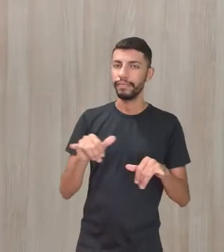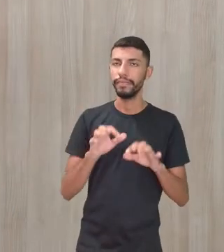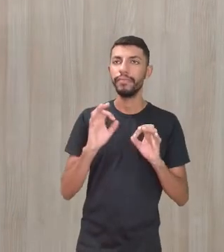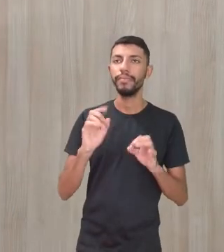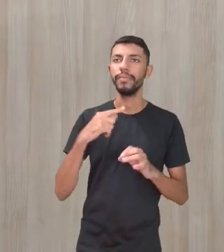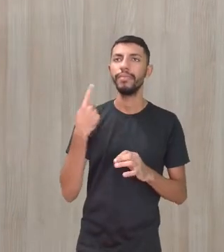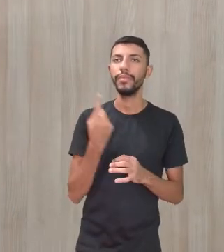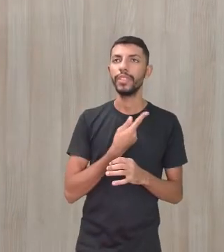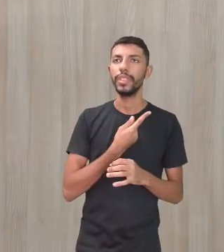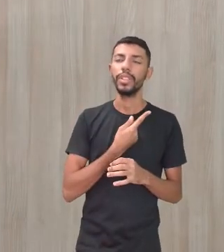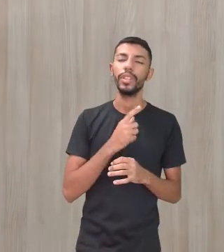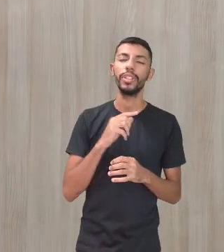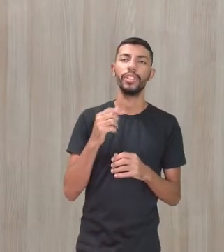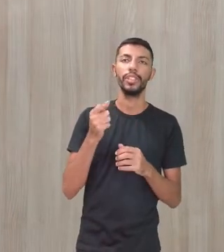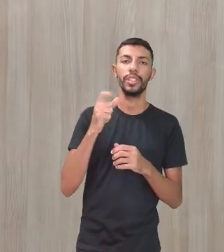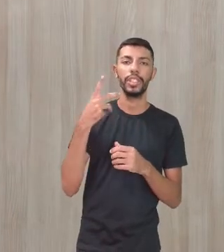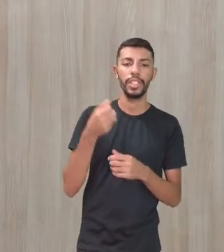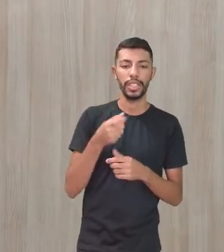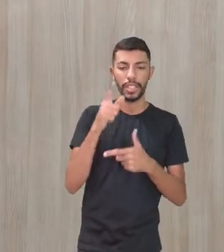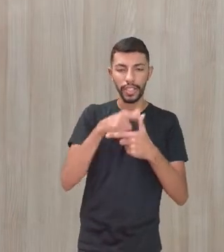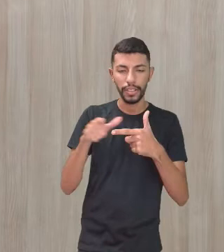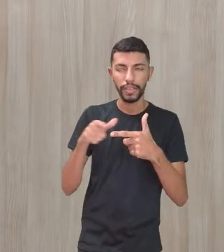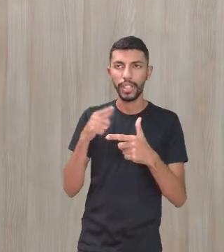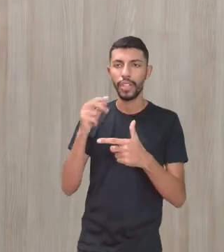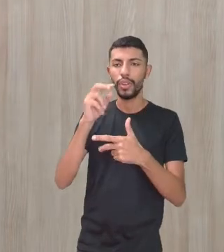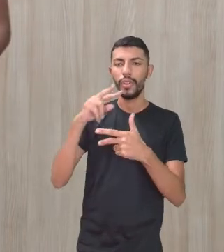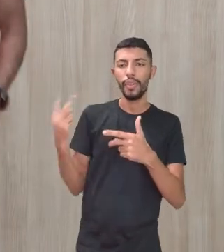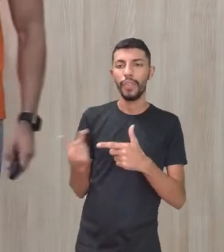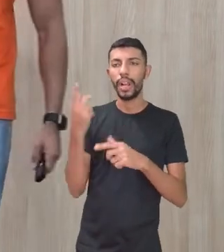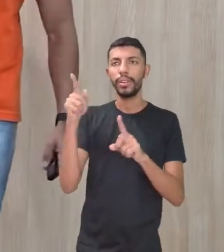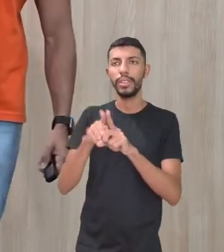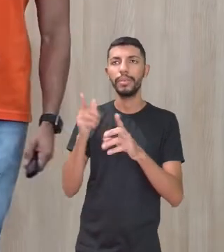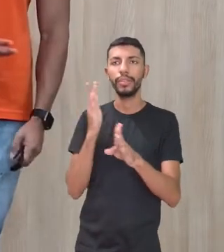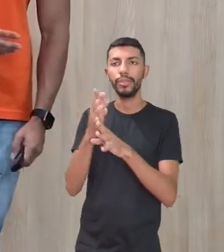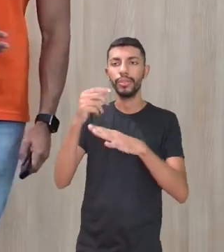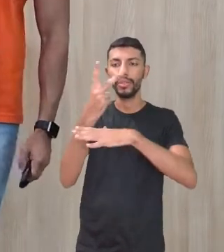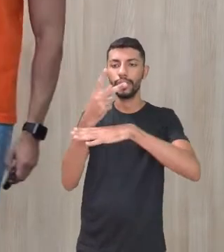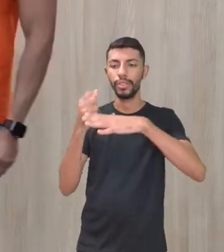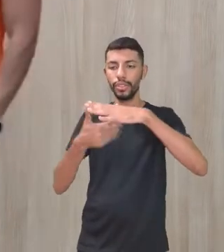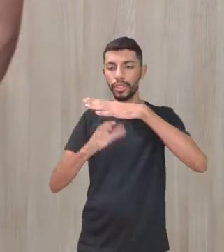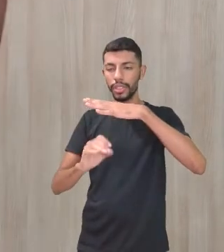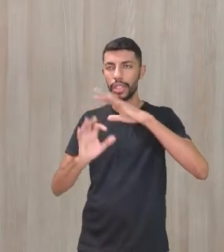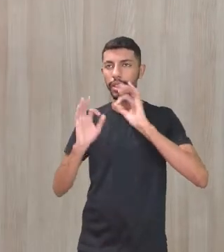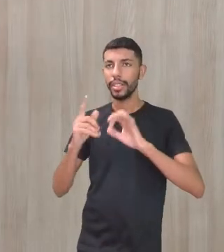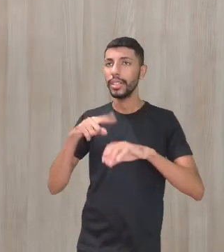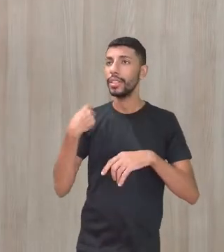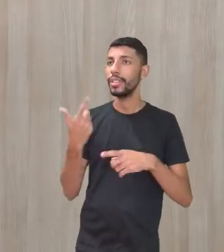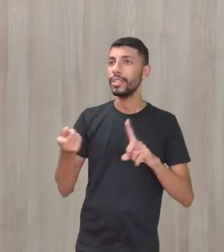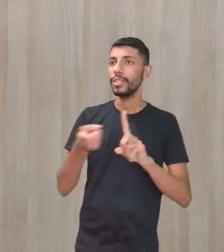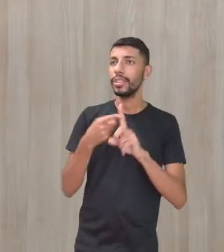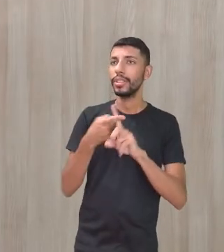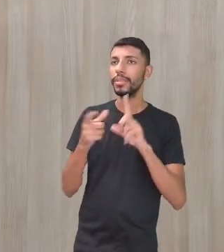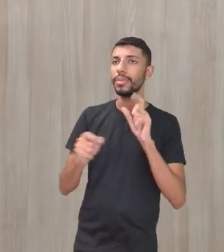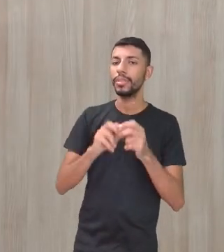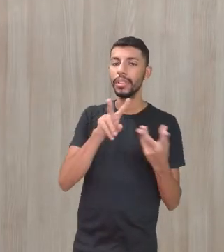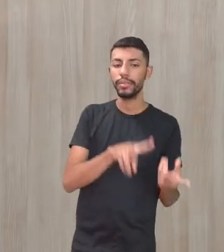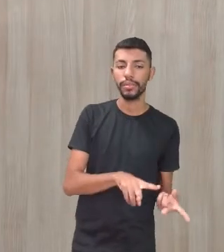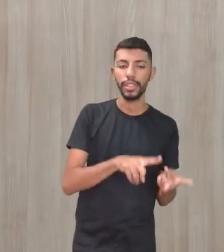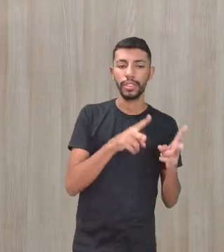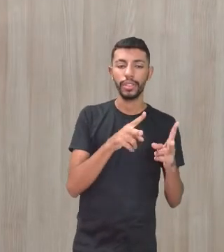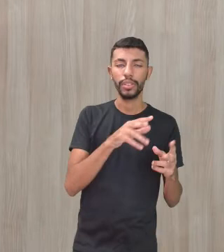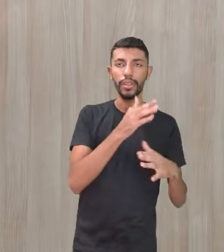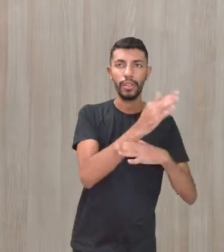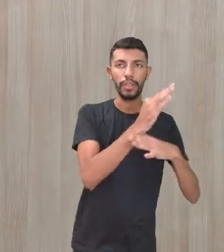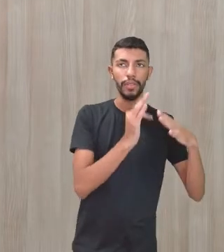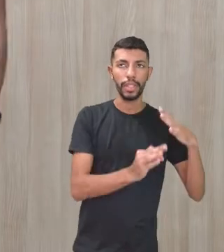aí esses valores e encontrou a fração 2 décimos e a gente também transformou uma